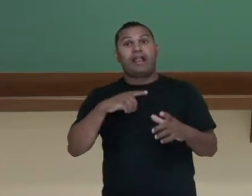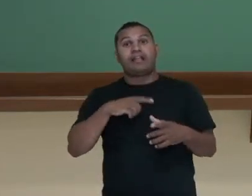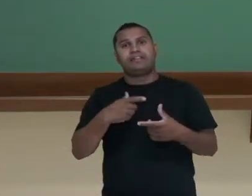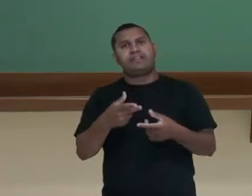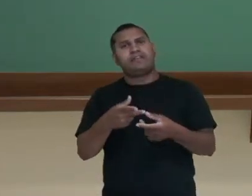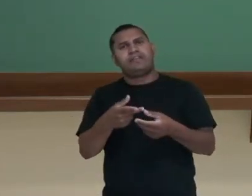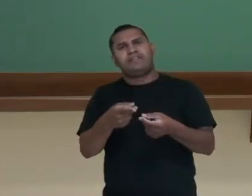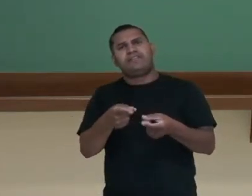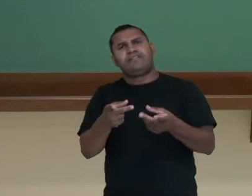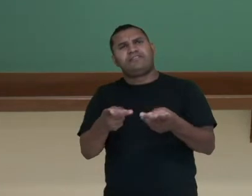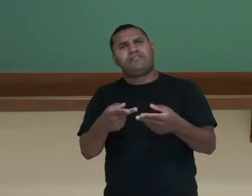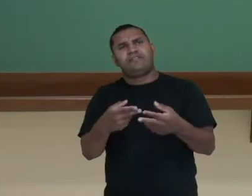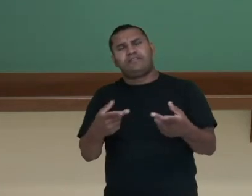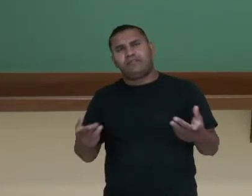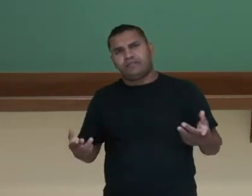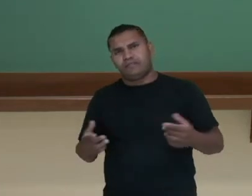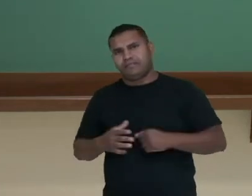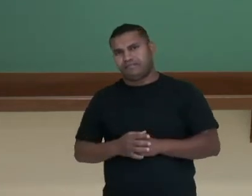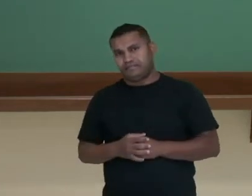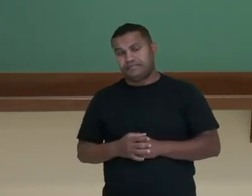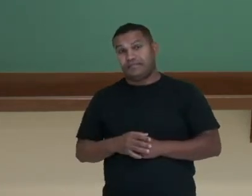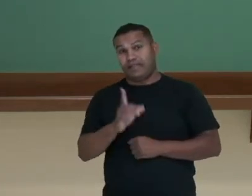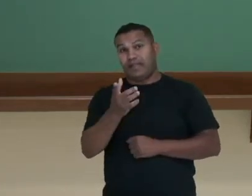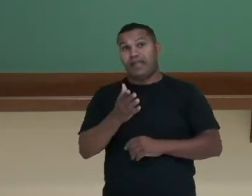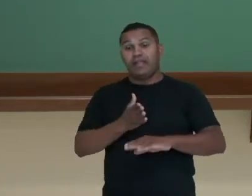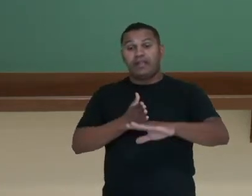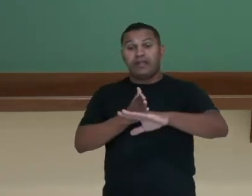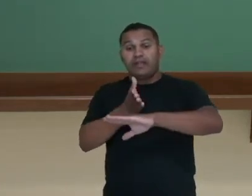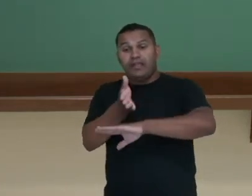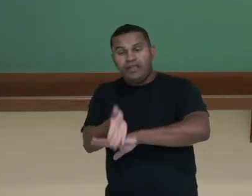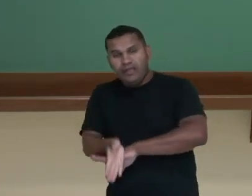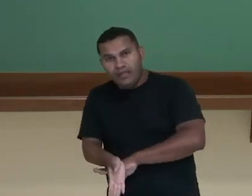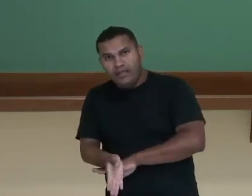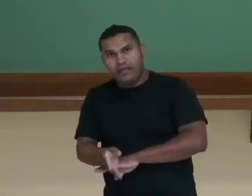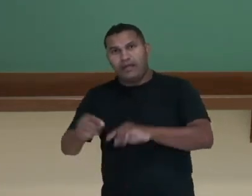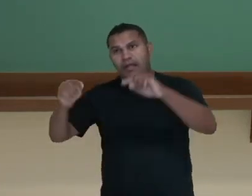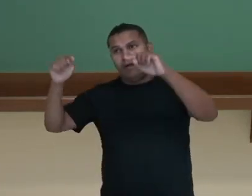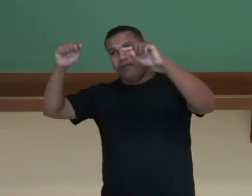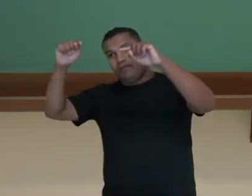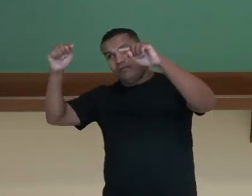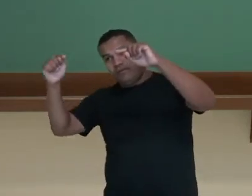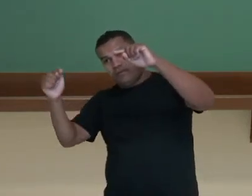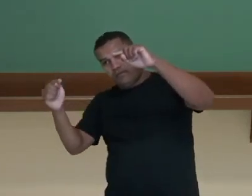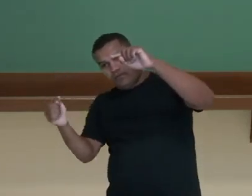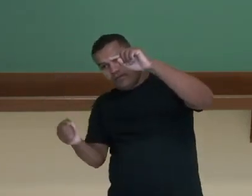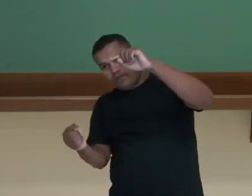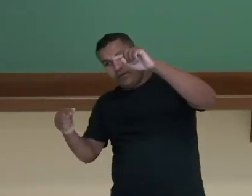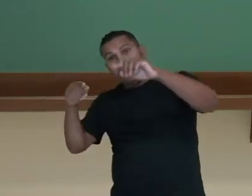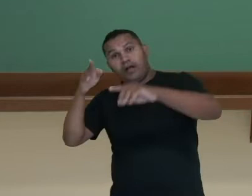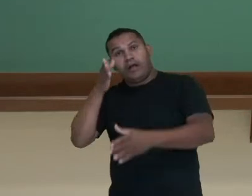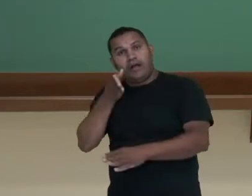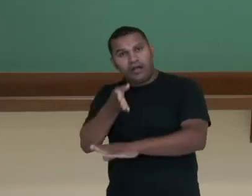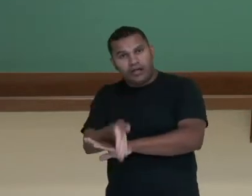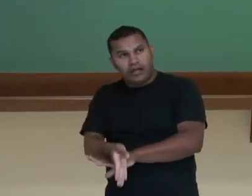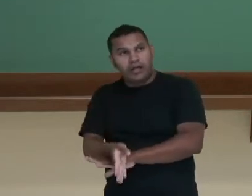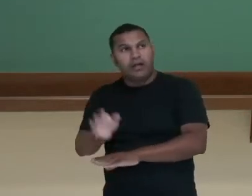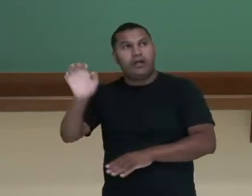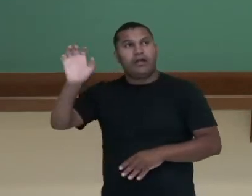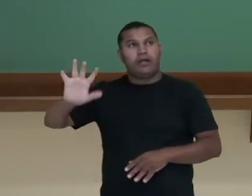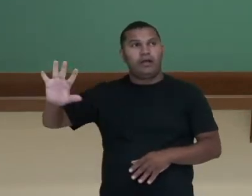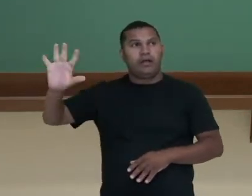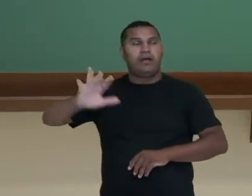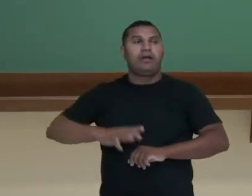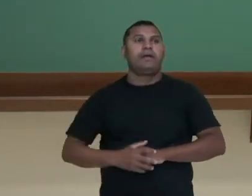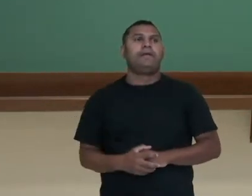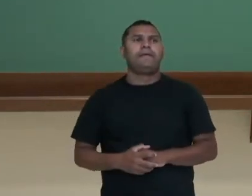africano, chamado périplo africano. E os estados europeus viam isso com uma boa ideia de negócio em criar